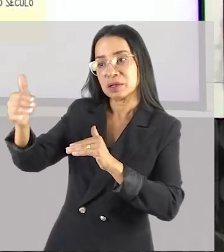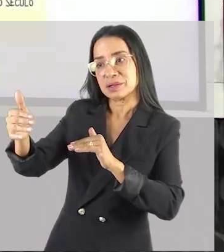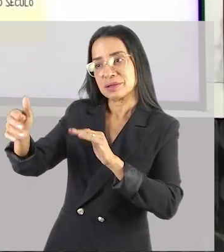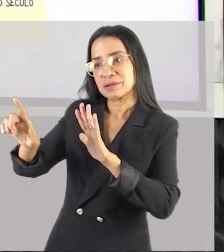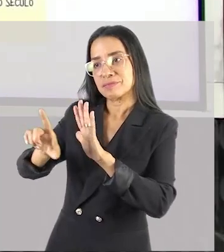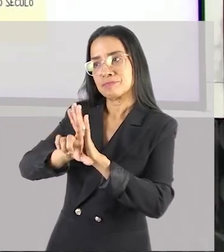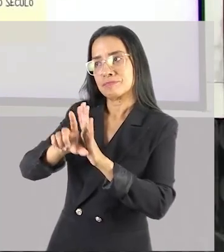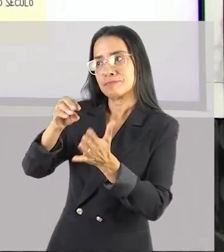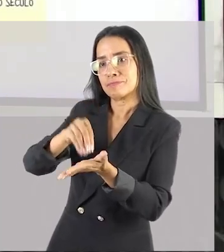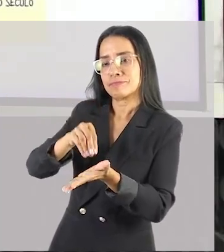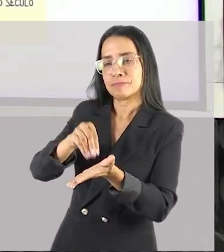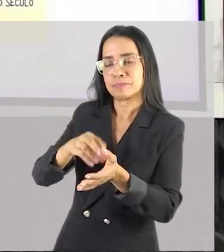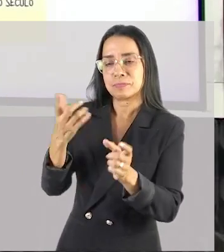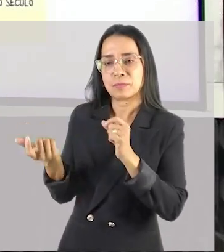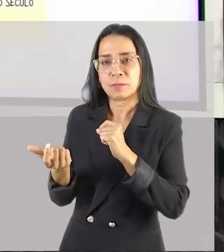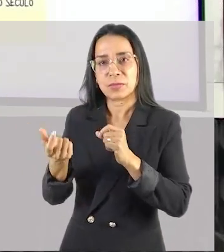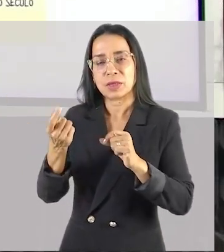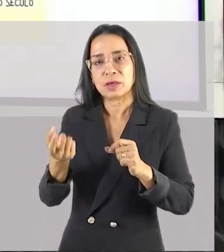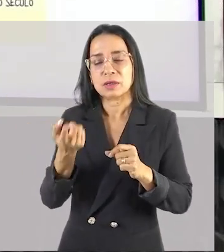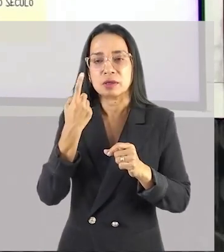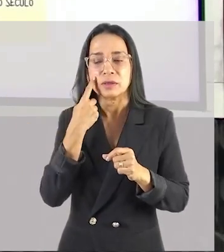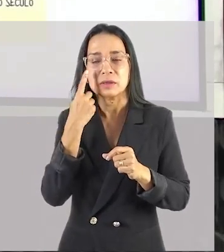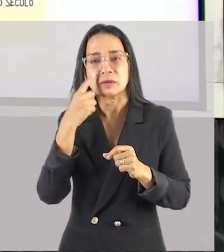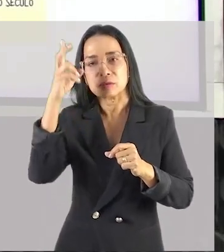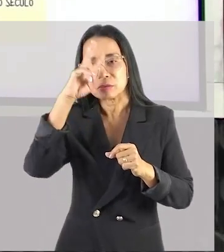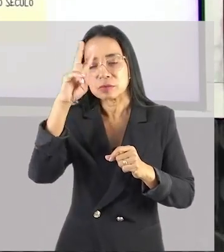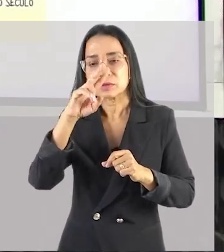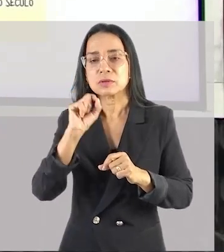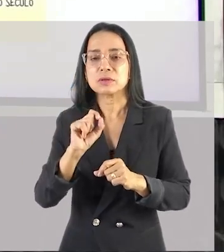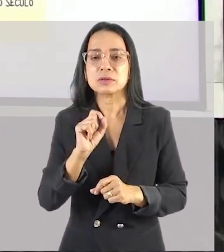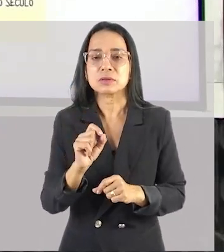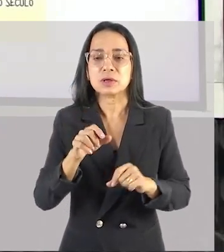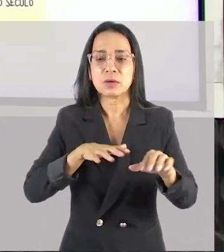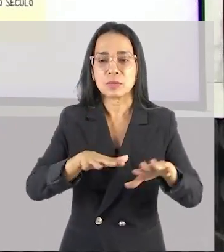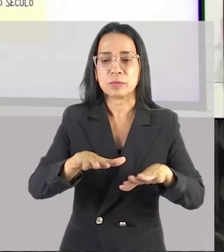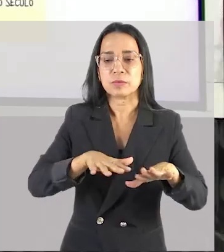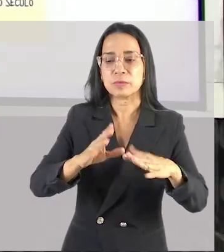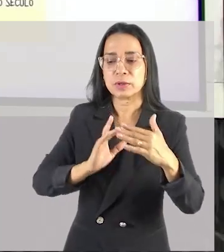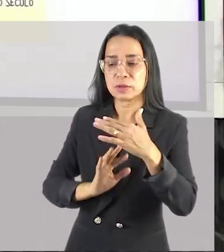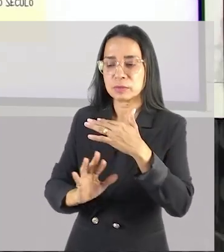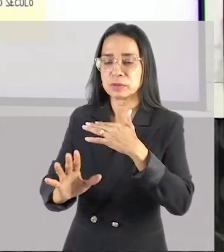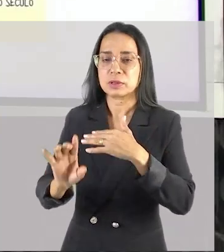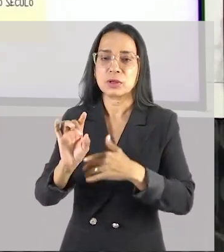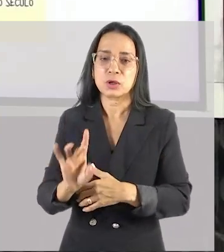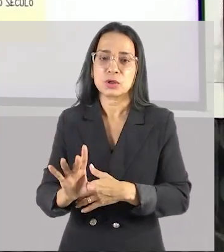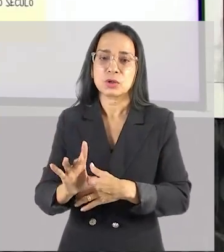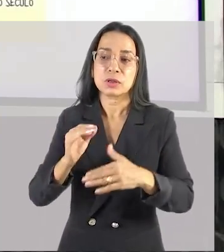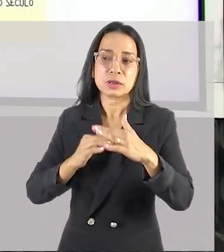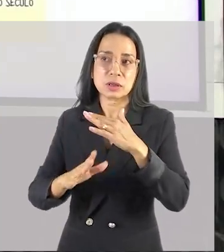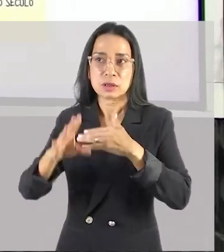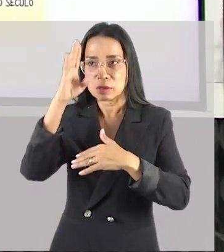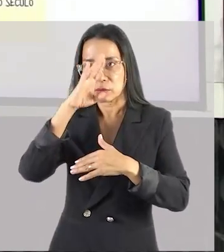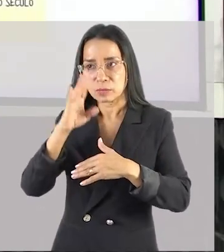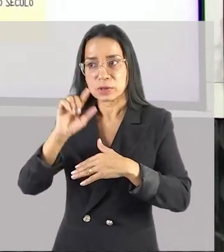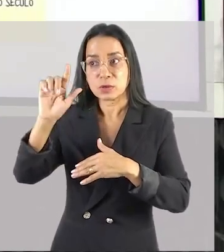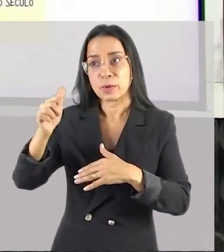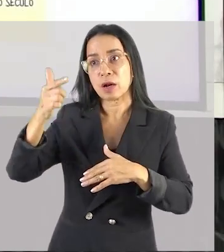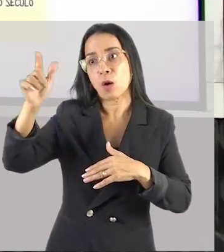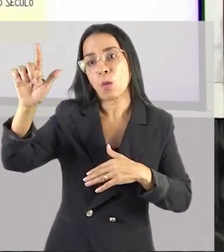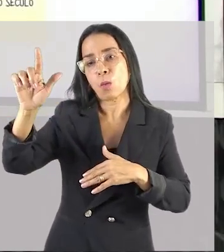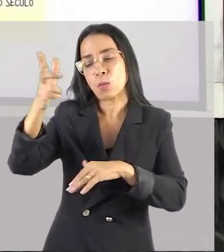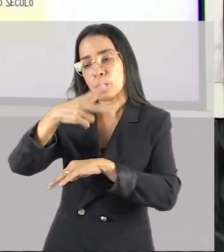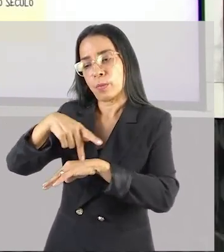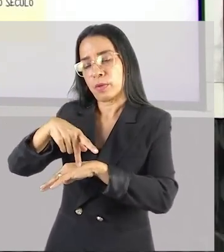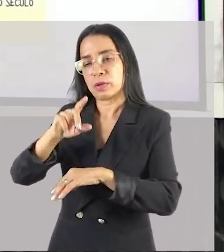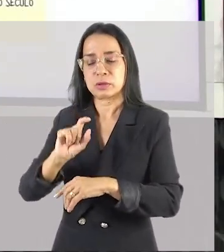E aí, isso nos remete também ao fato de que o movimento imigratório não é só da saída do Brasil para outras partes